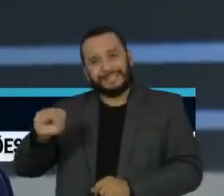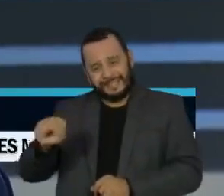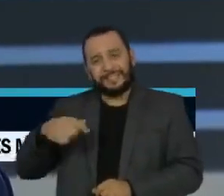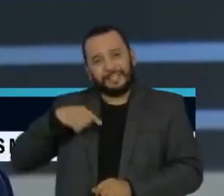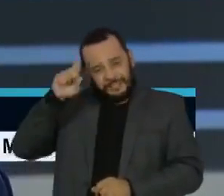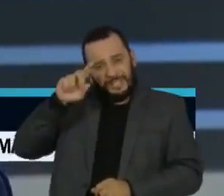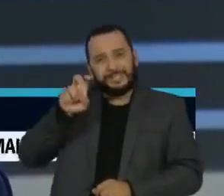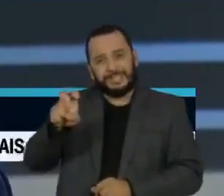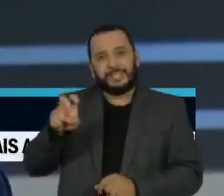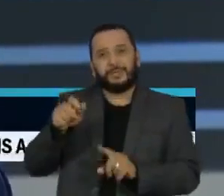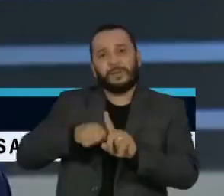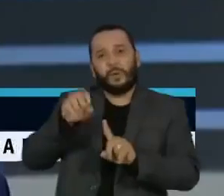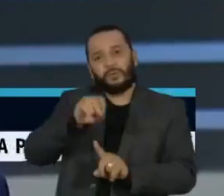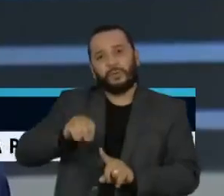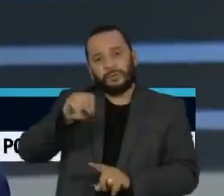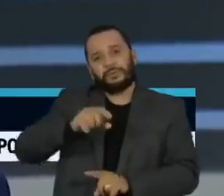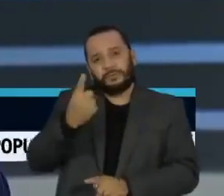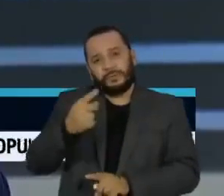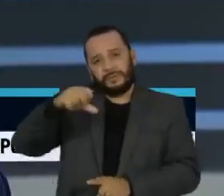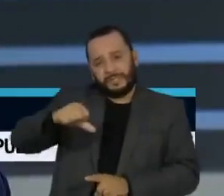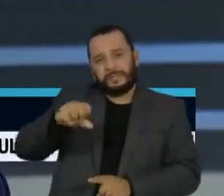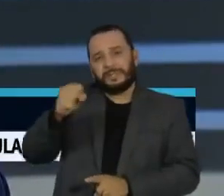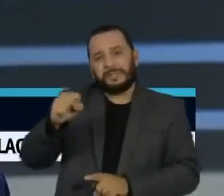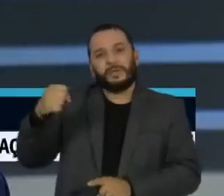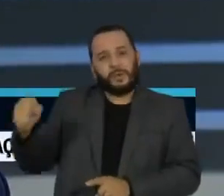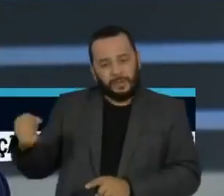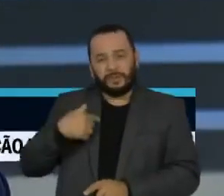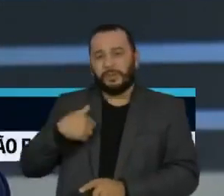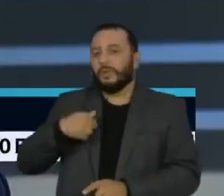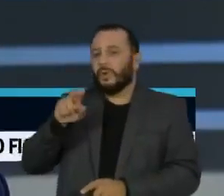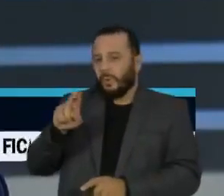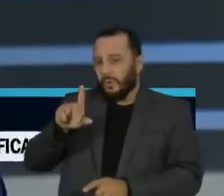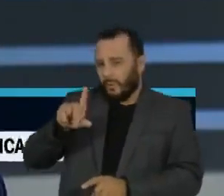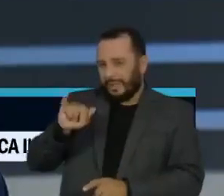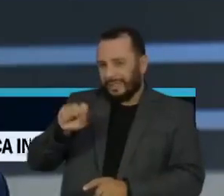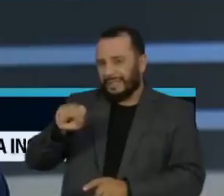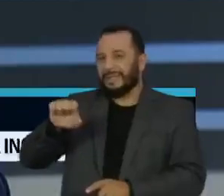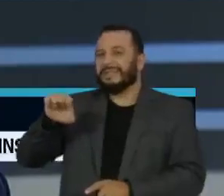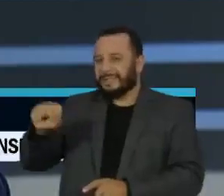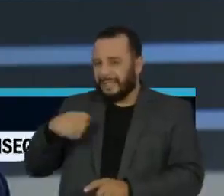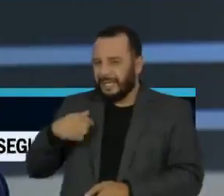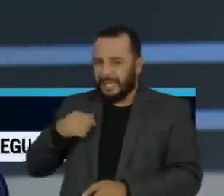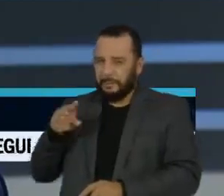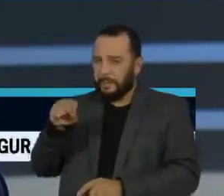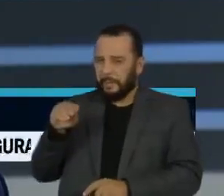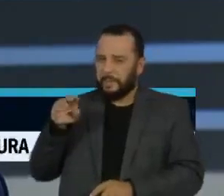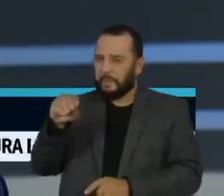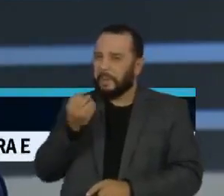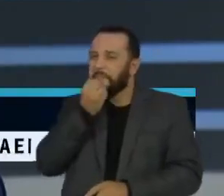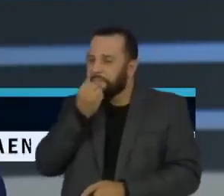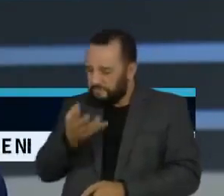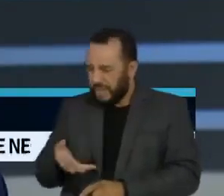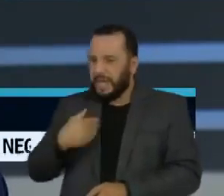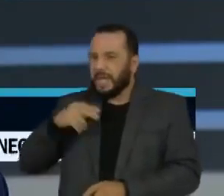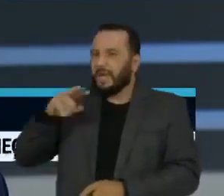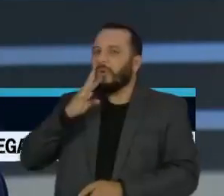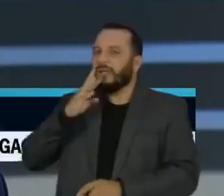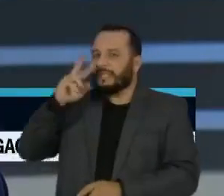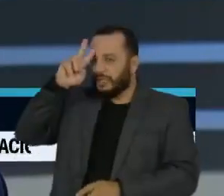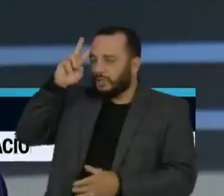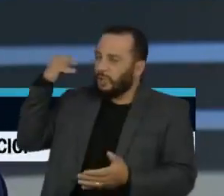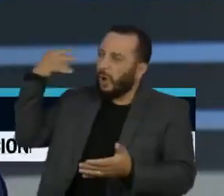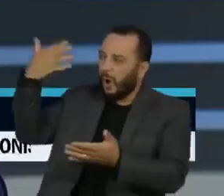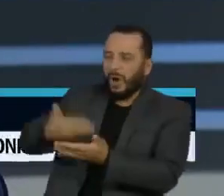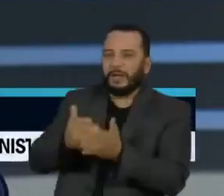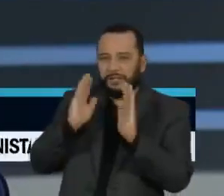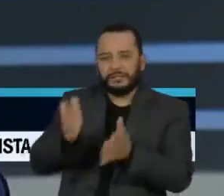Quando eu foi promulgada com som Doutor list eram dominava muito bem a língua com esse história um grande parlamentar e esse é um grande os cursos como